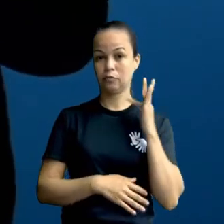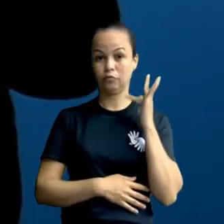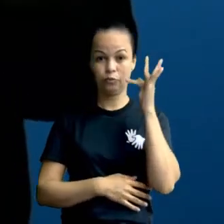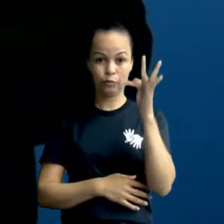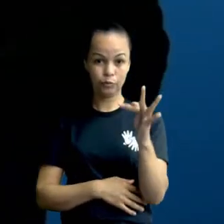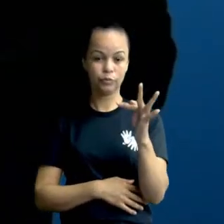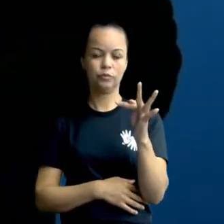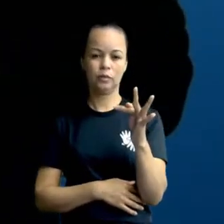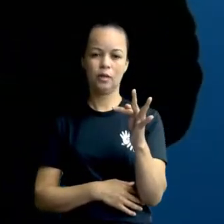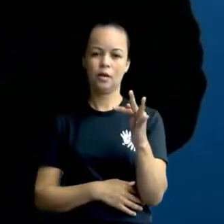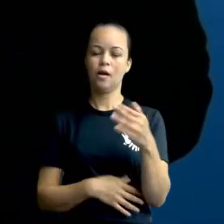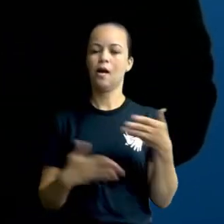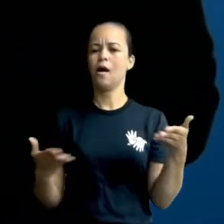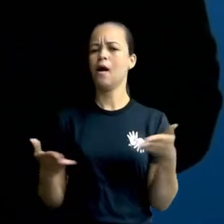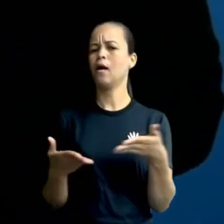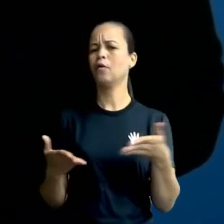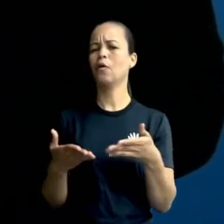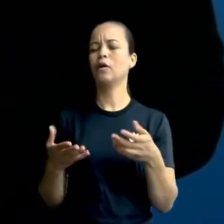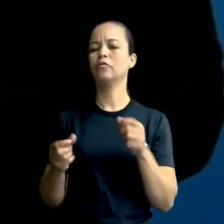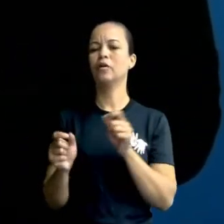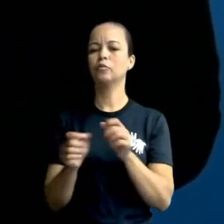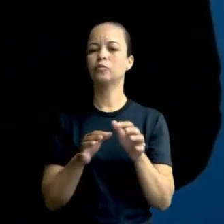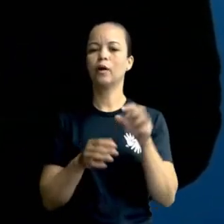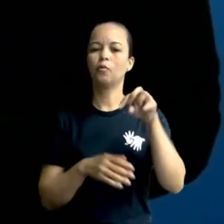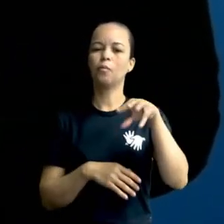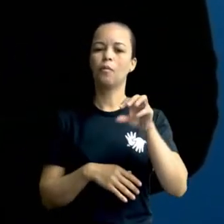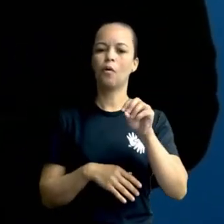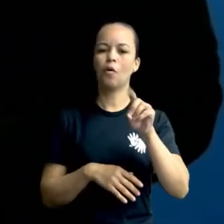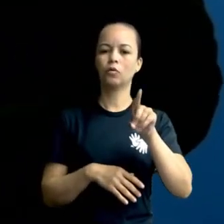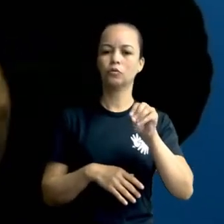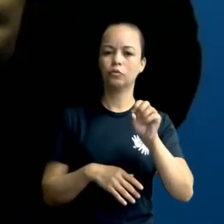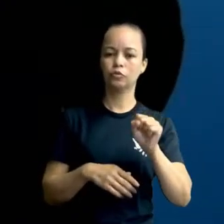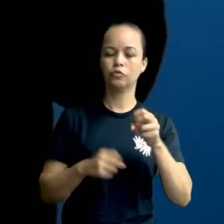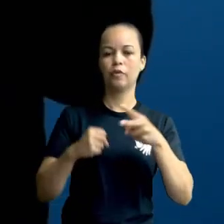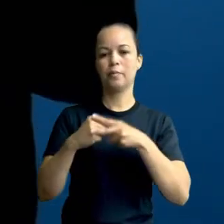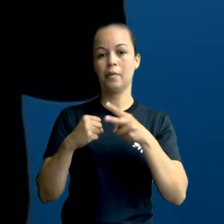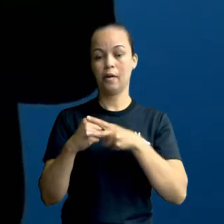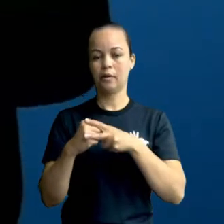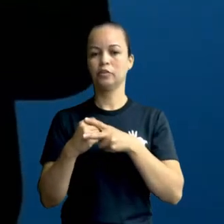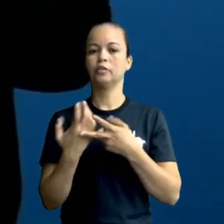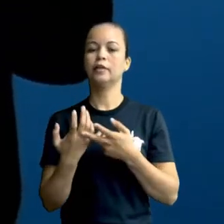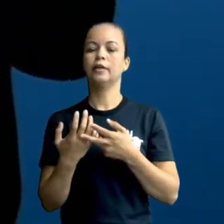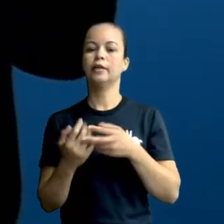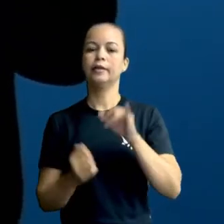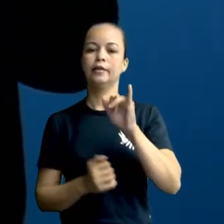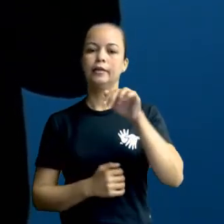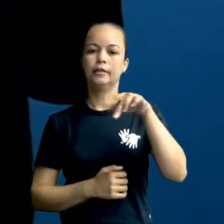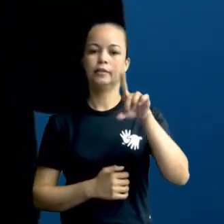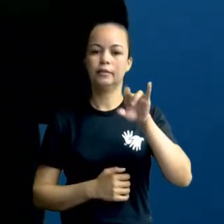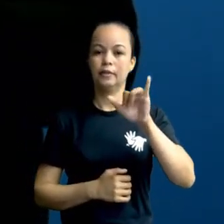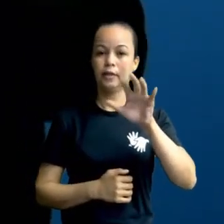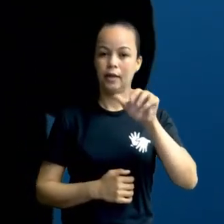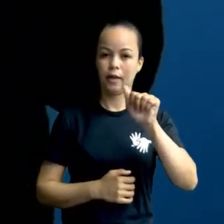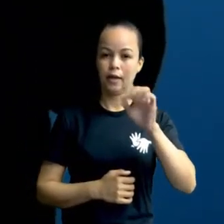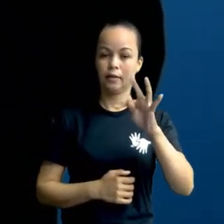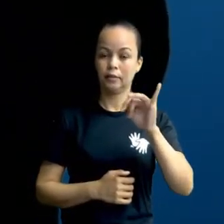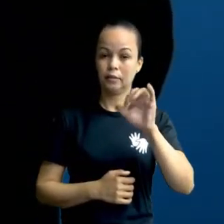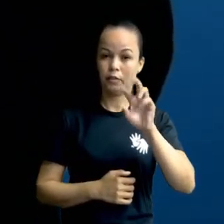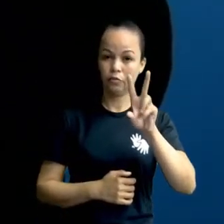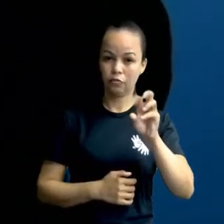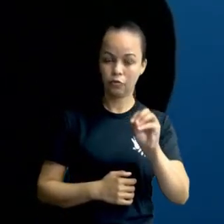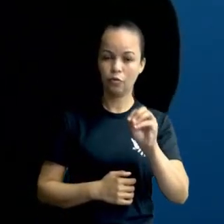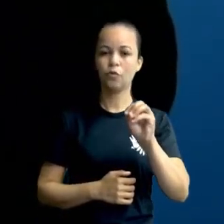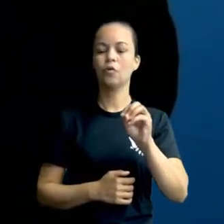e futuro, vamos para os modos verbais, né? Indicativo, subjuntivo